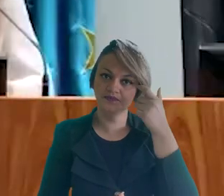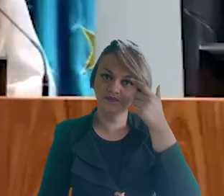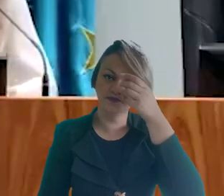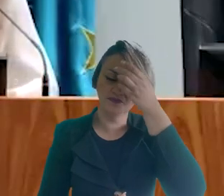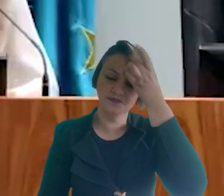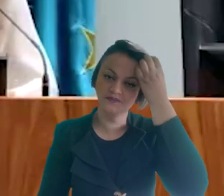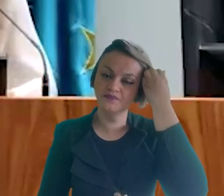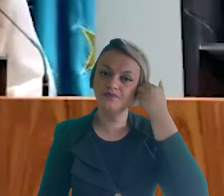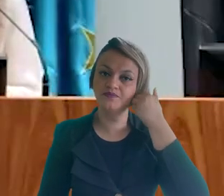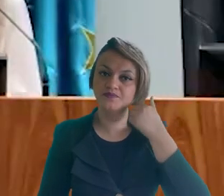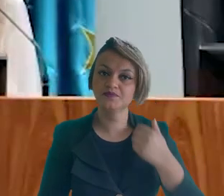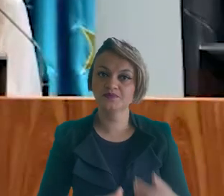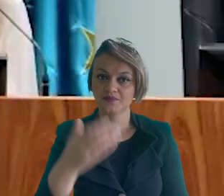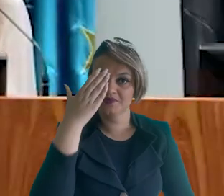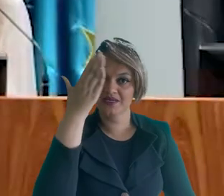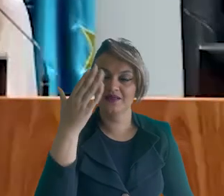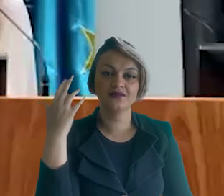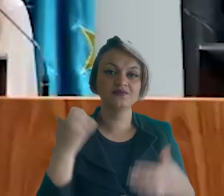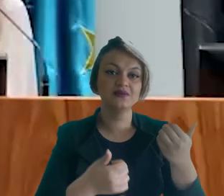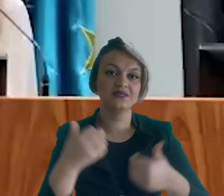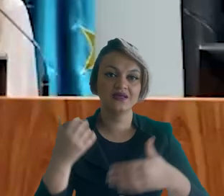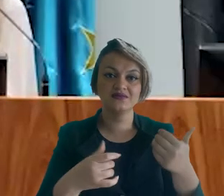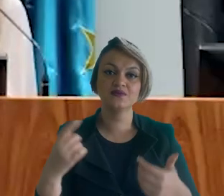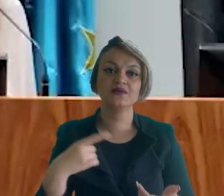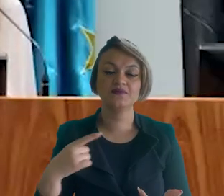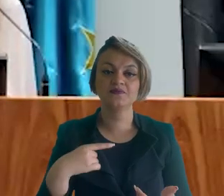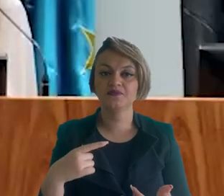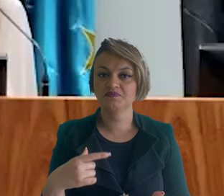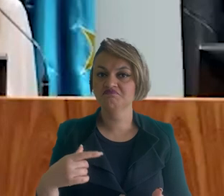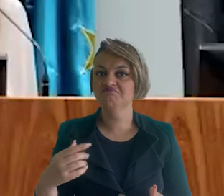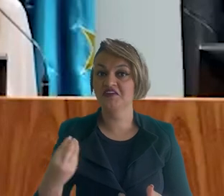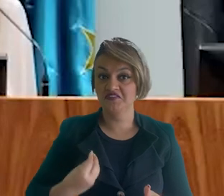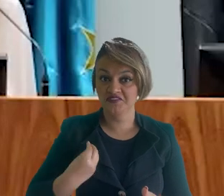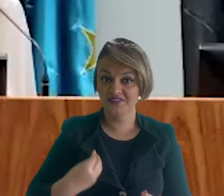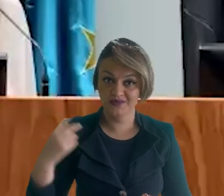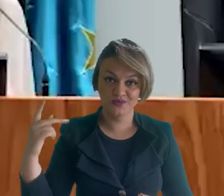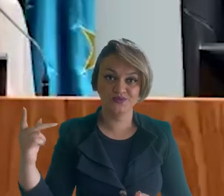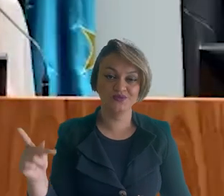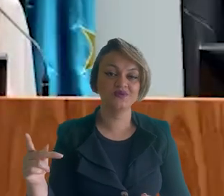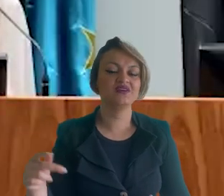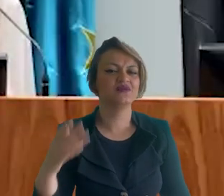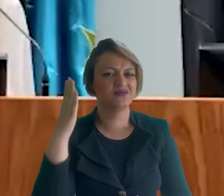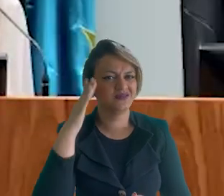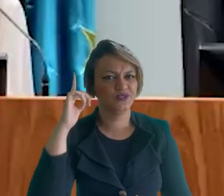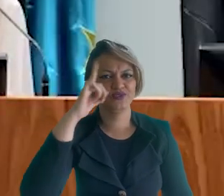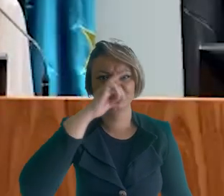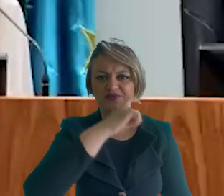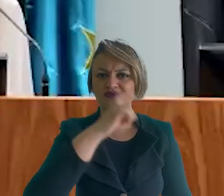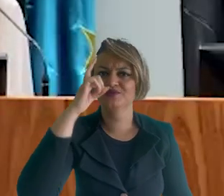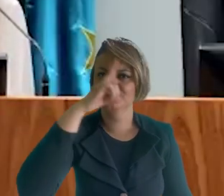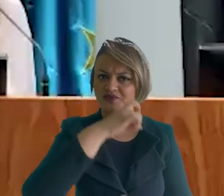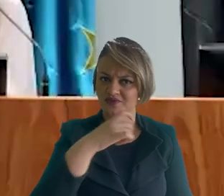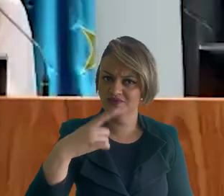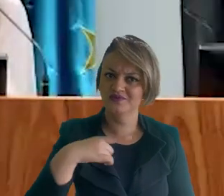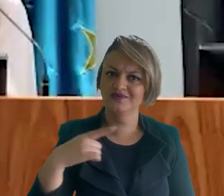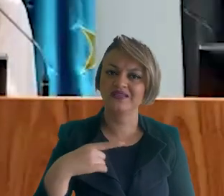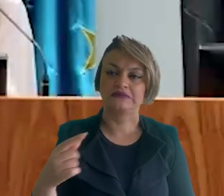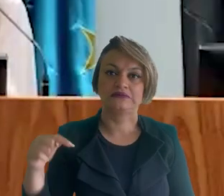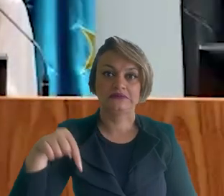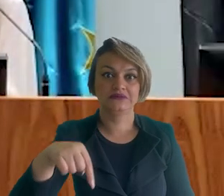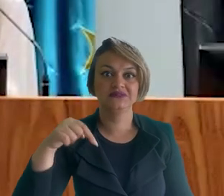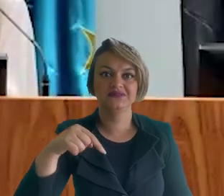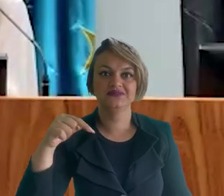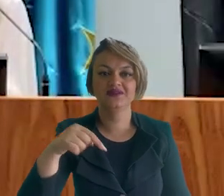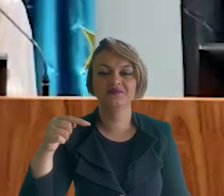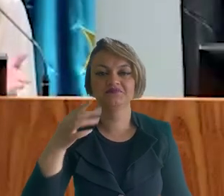Desembargador Mário Maia pelas palavras pela sua presença eu sei das dificuldades de vossa excelência está aqui